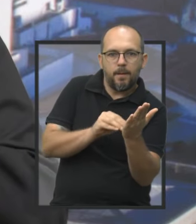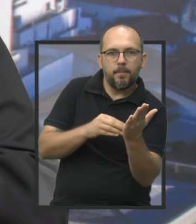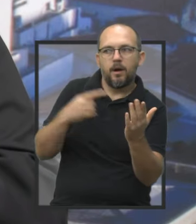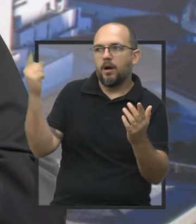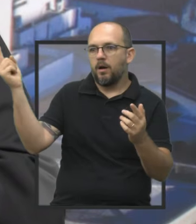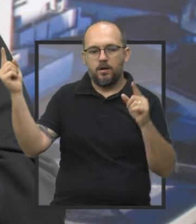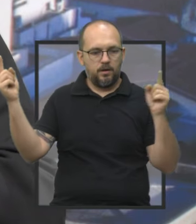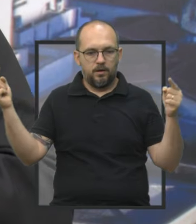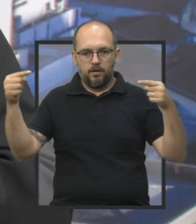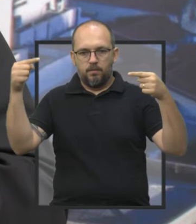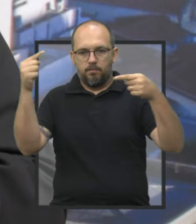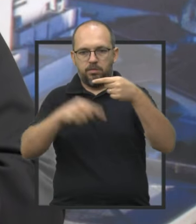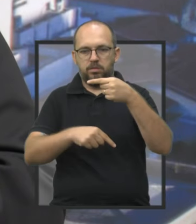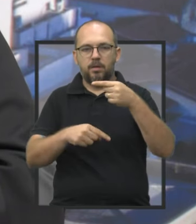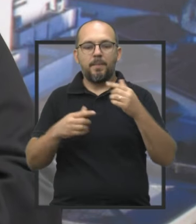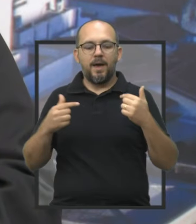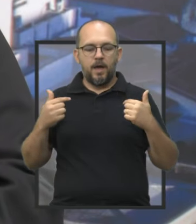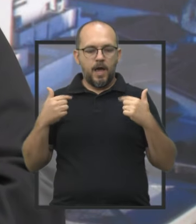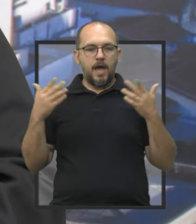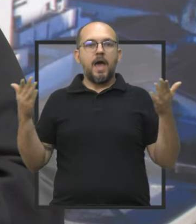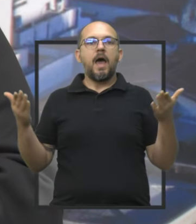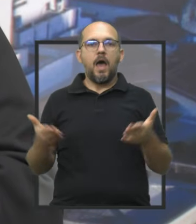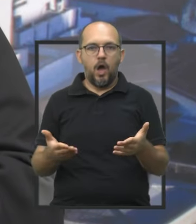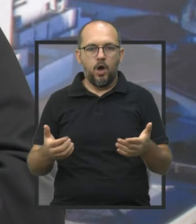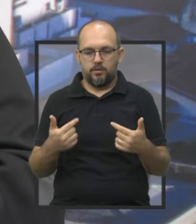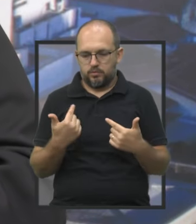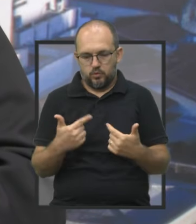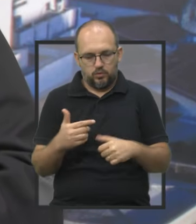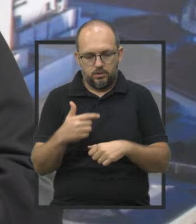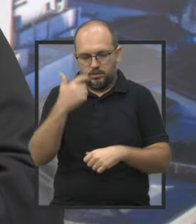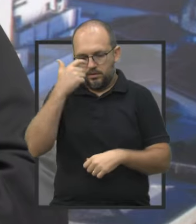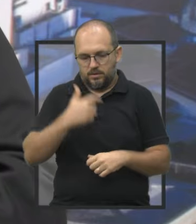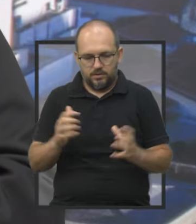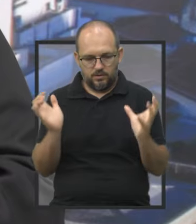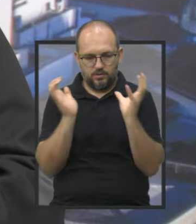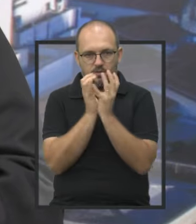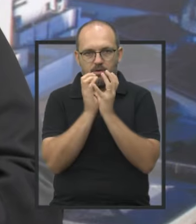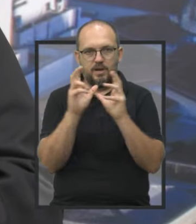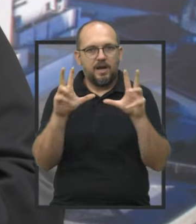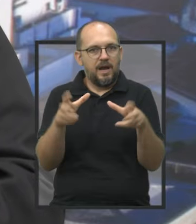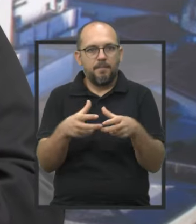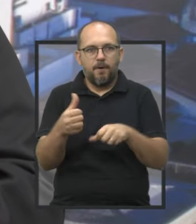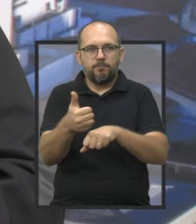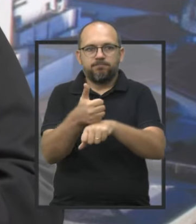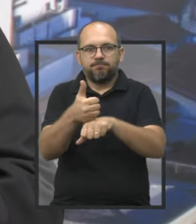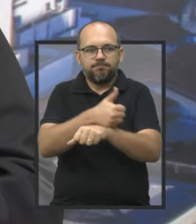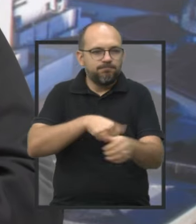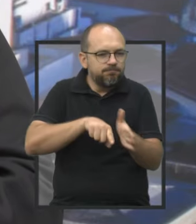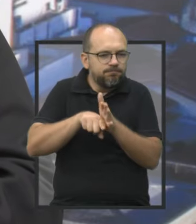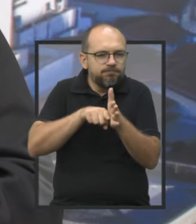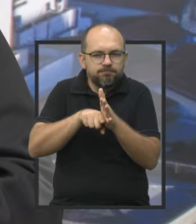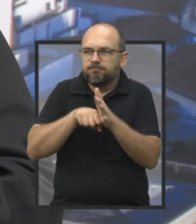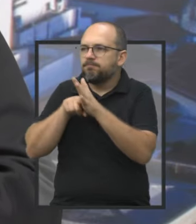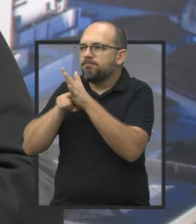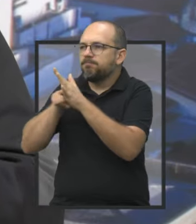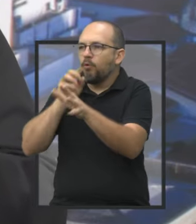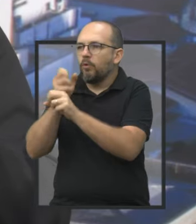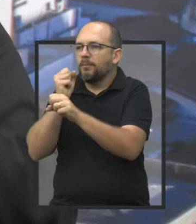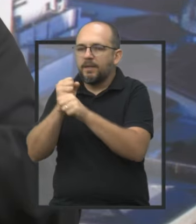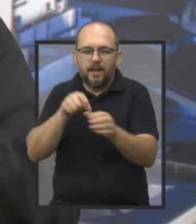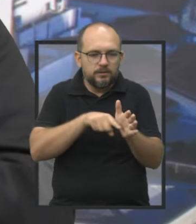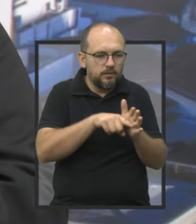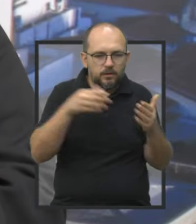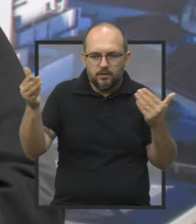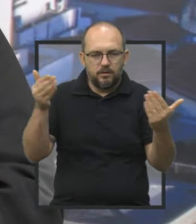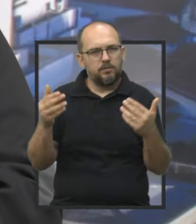patina, porque nós não temos essa expertise e acaba não conseguindo andar da maneira